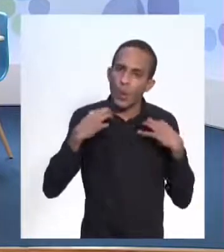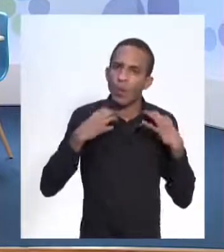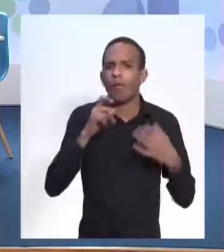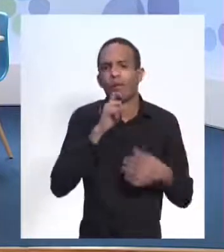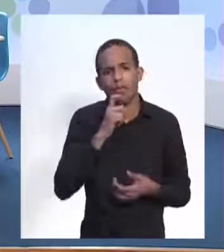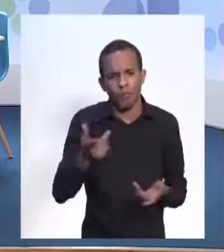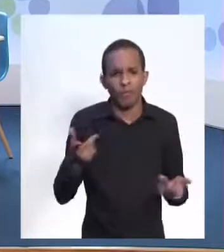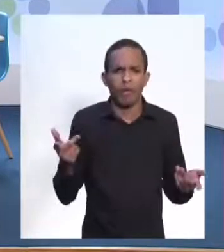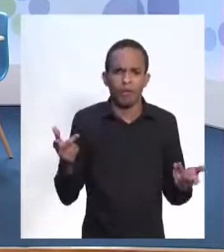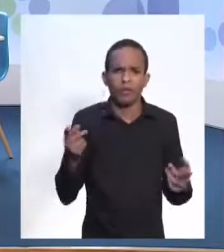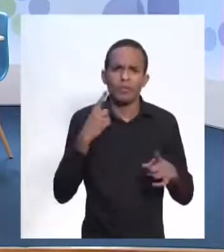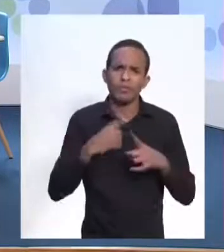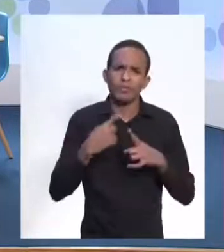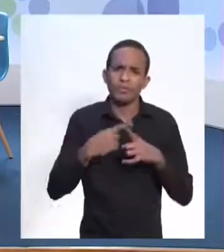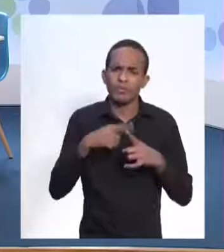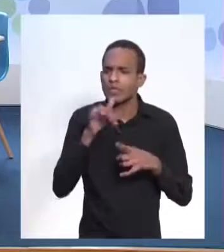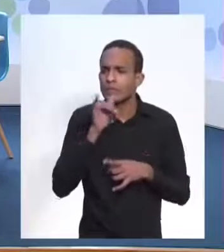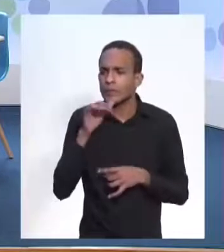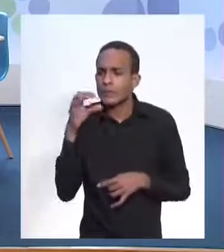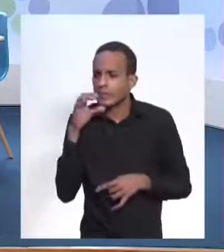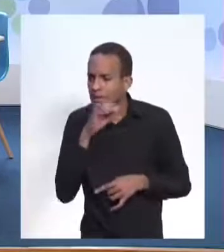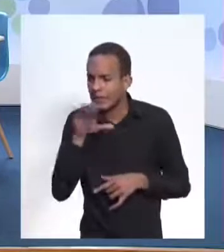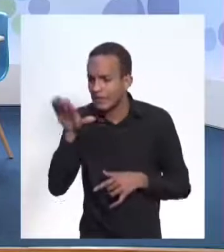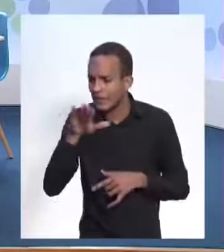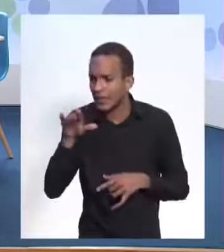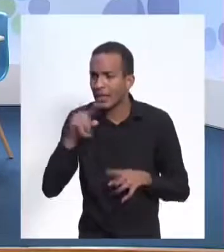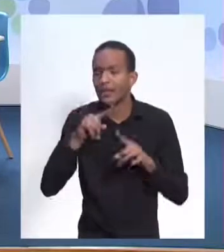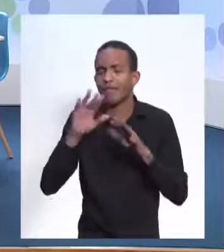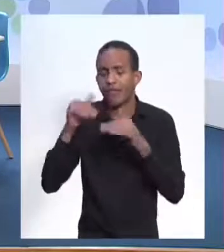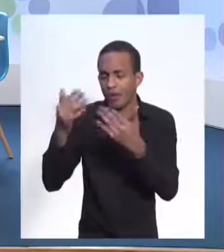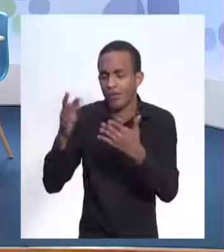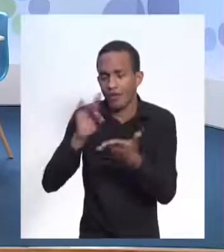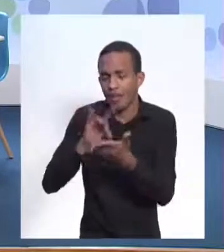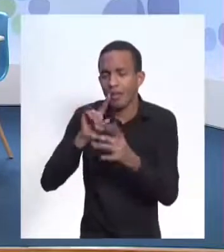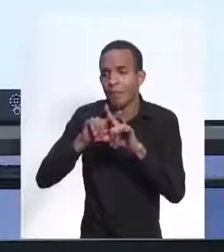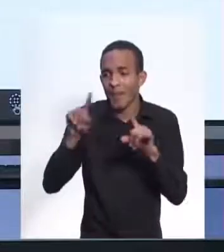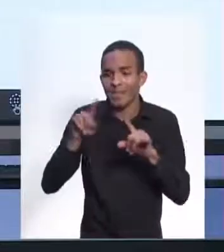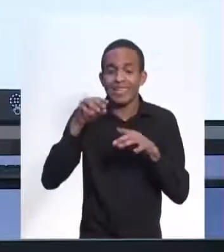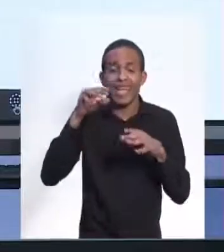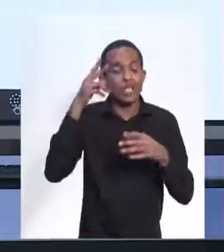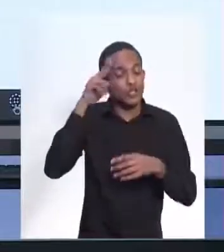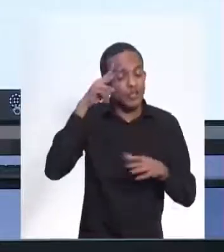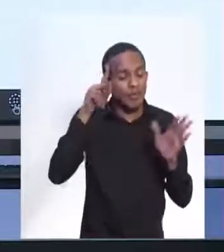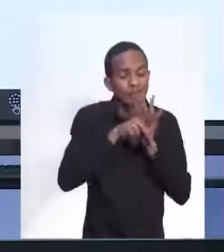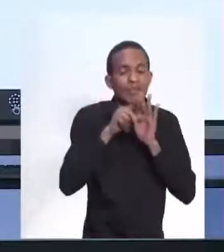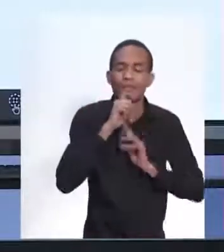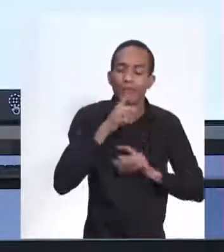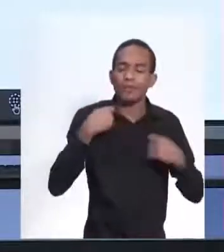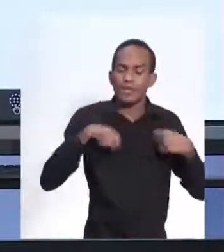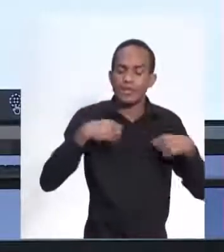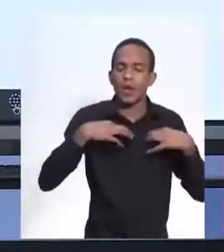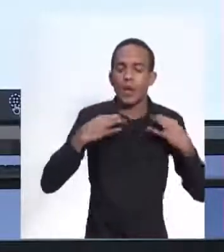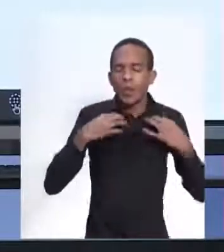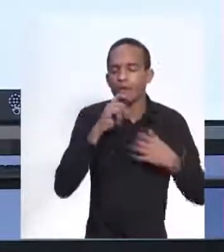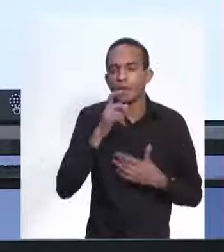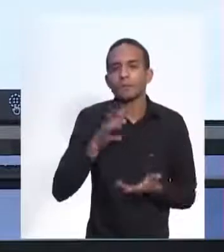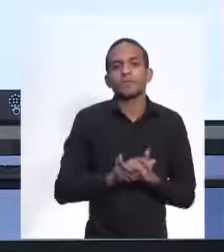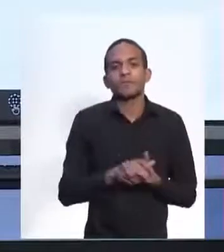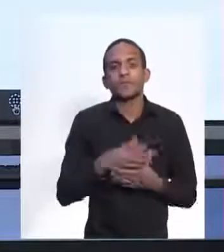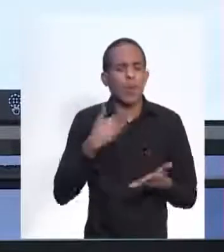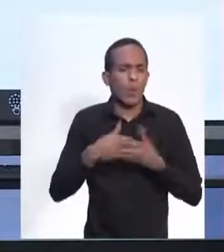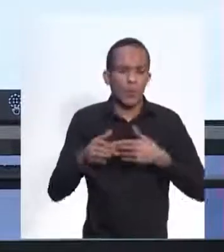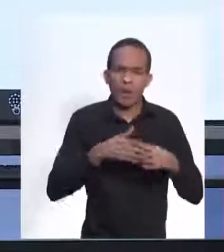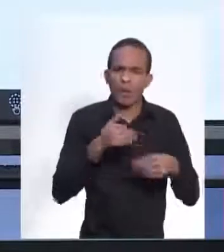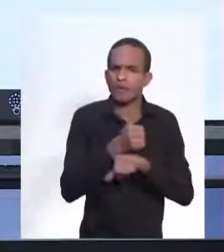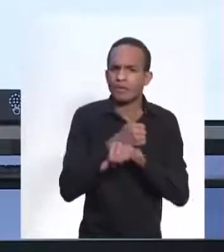roupas de inverno, por mais que você esteja com calor de 50 graus aqui fora. Ou seja, né, turma, toda a profissão que você escolher, tudo o